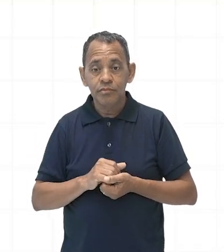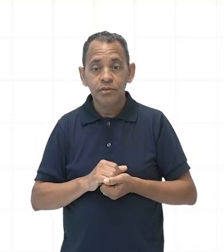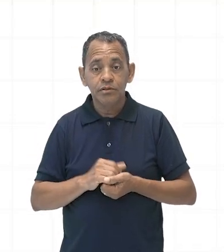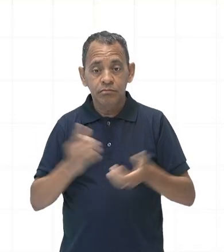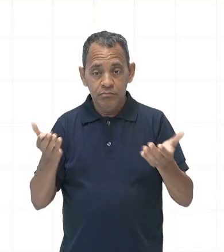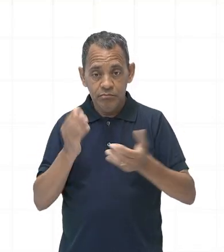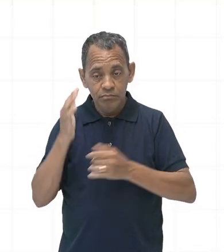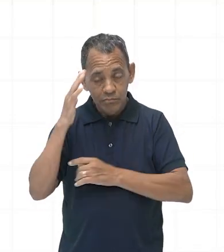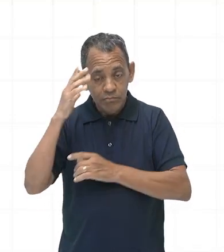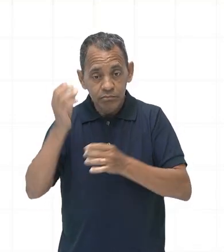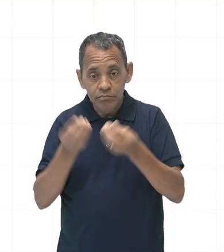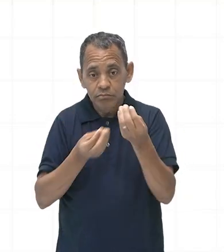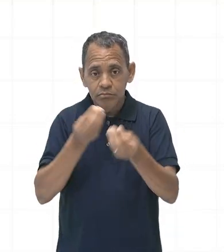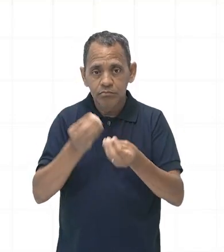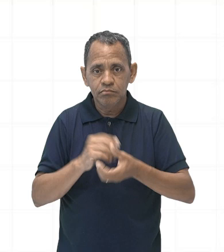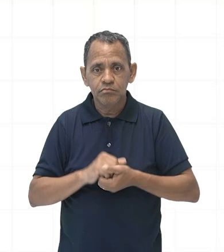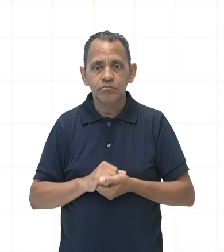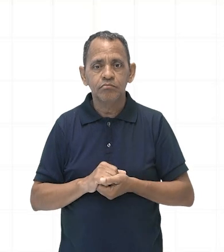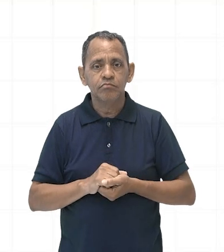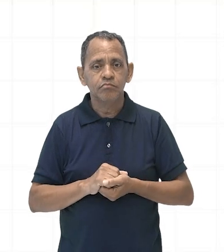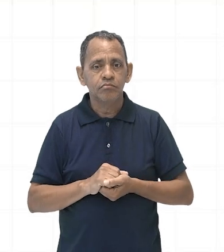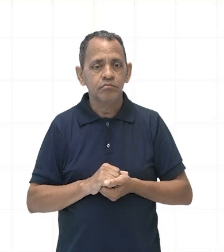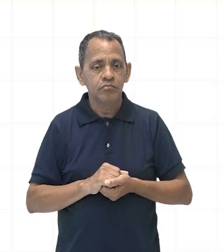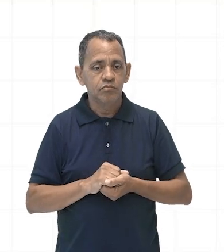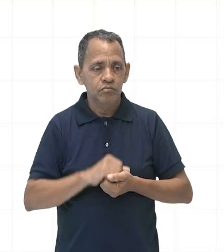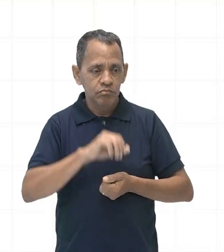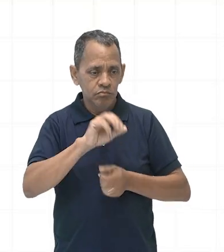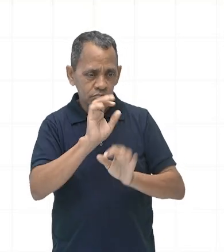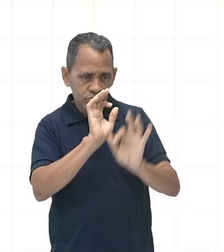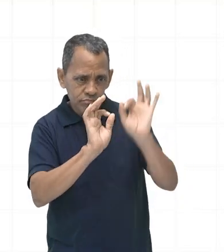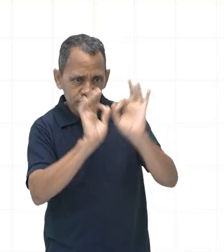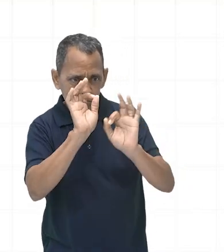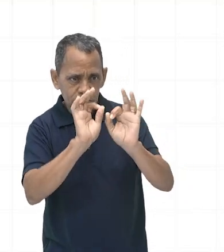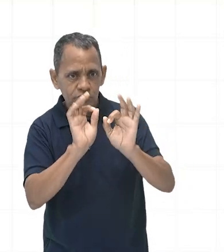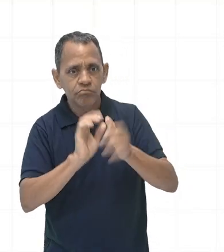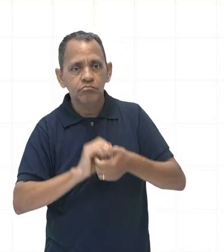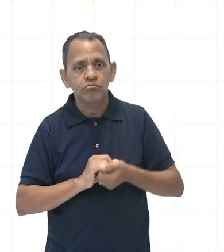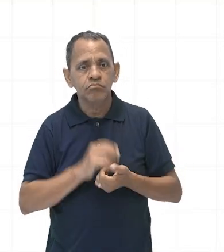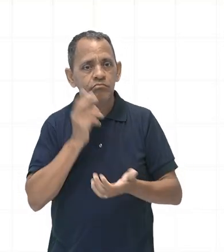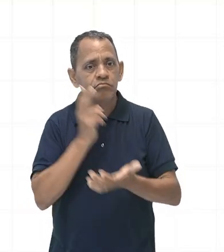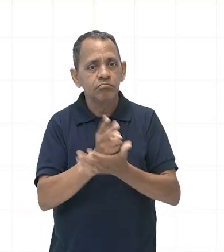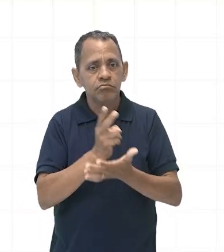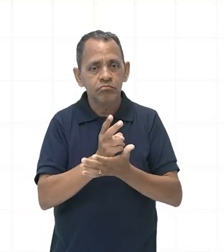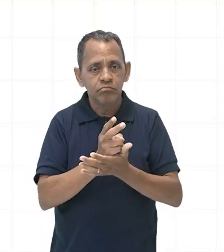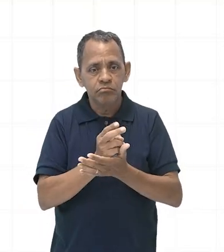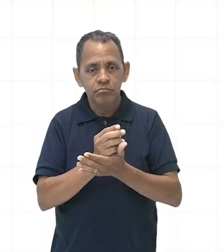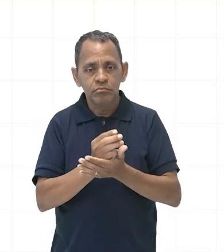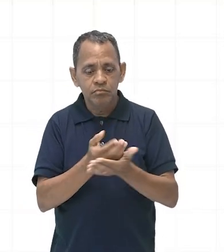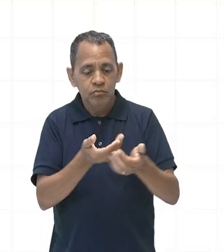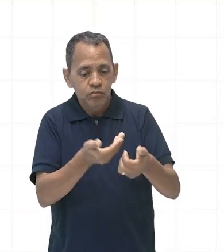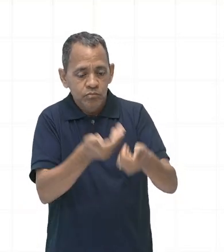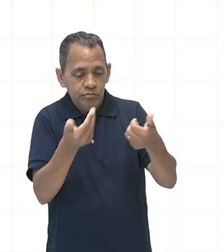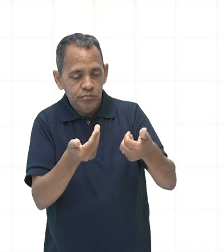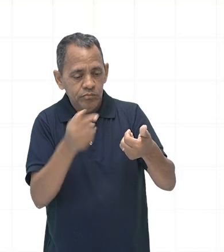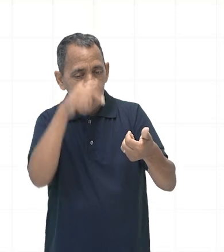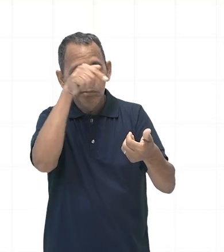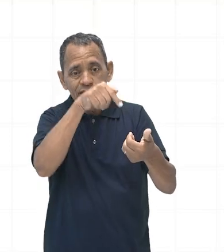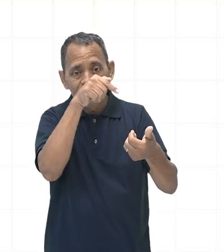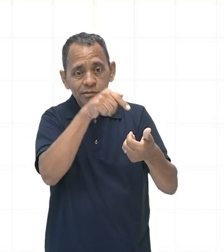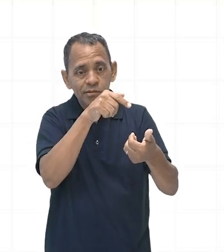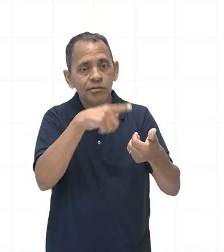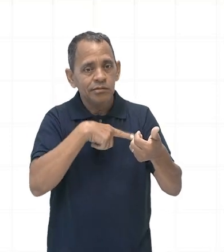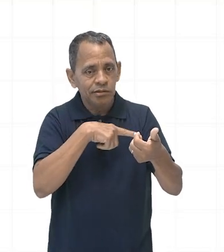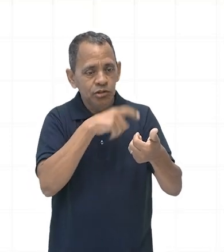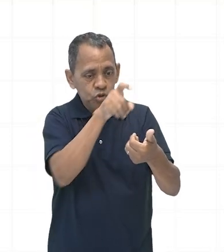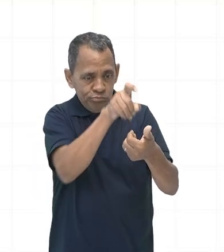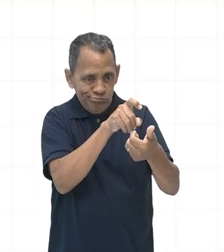problema. Como eu falei, eu sempre vou deixar a razão que tem o x já de um